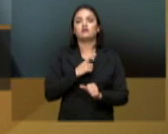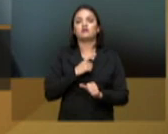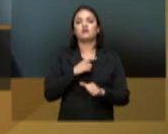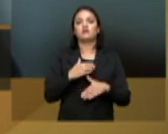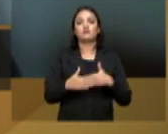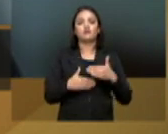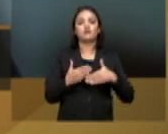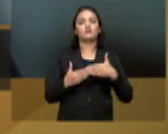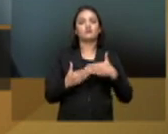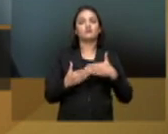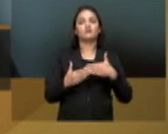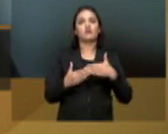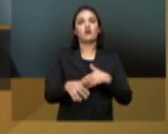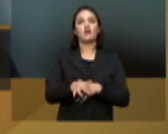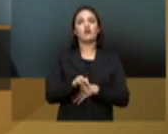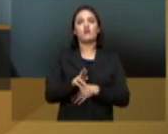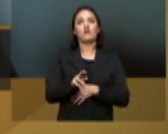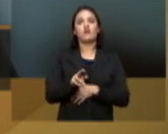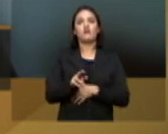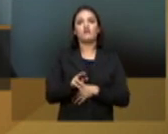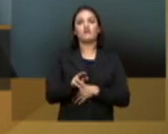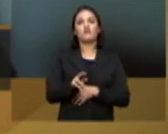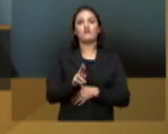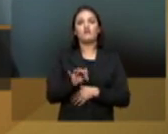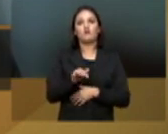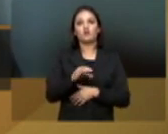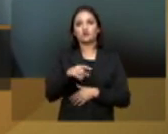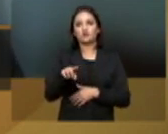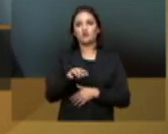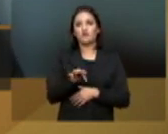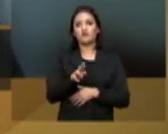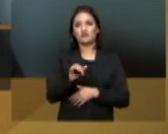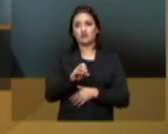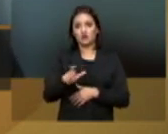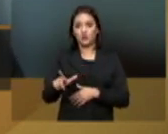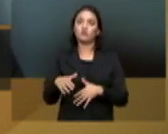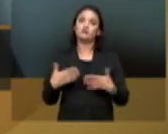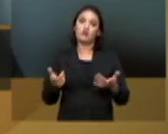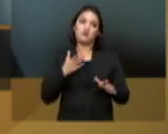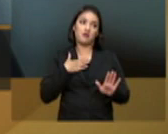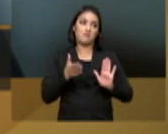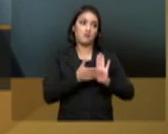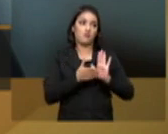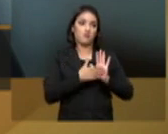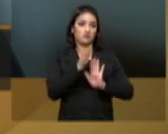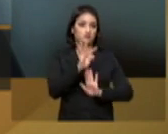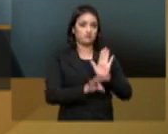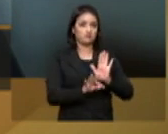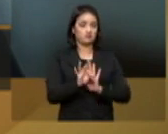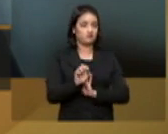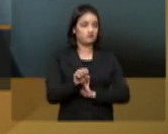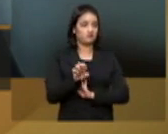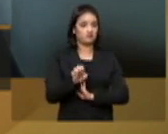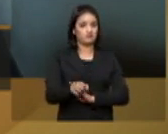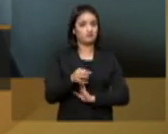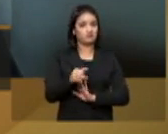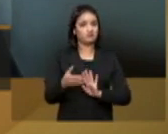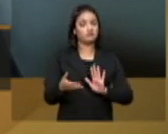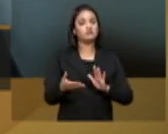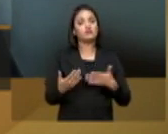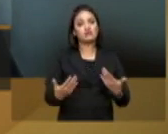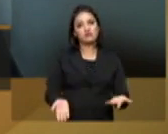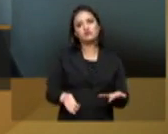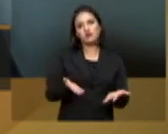extrafiscal. Essa seria a proposição de tese, caso a proposta que